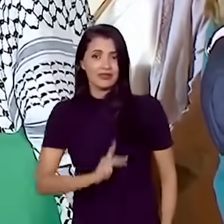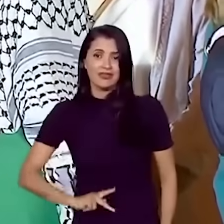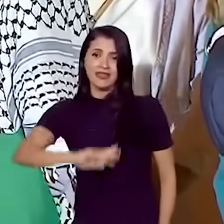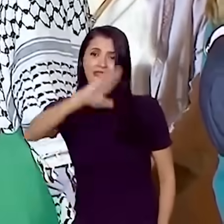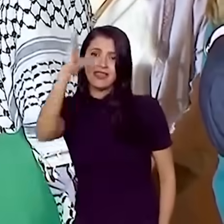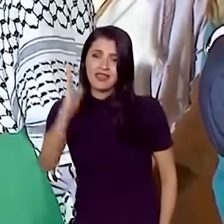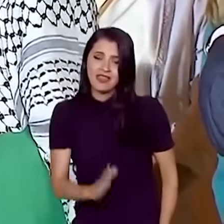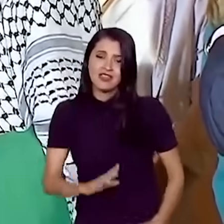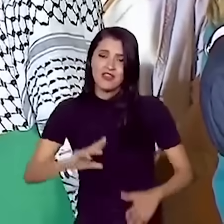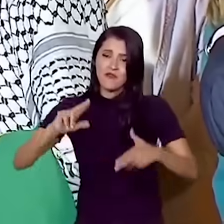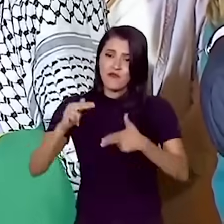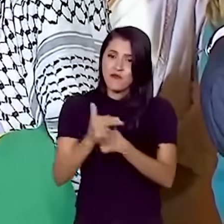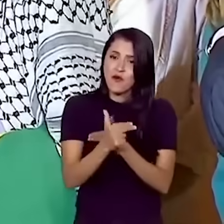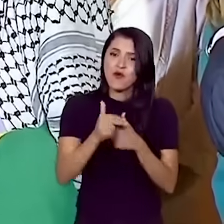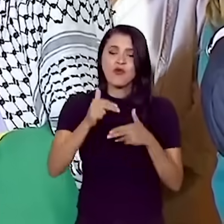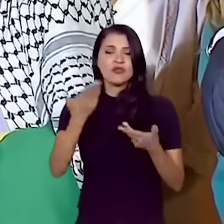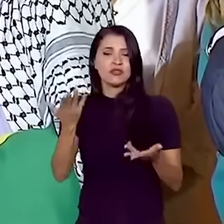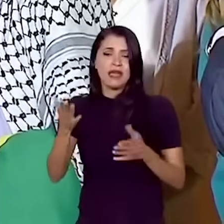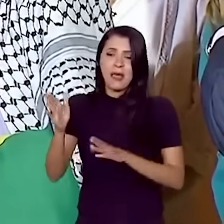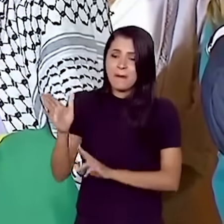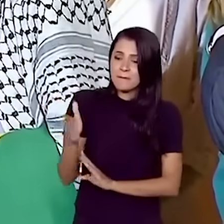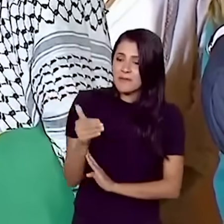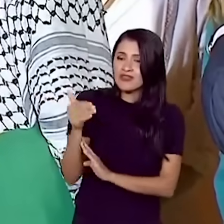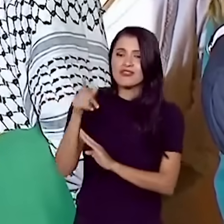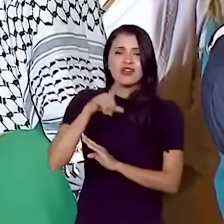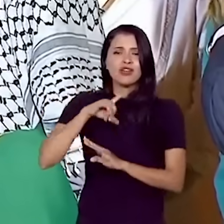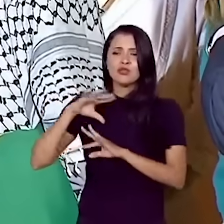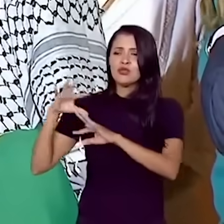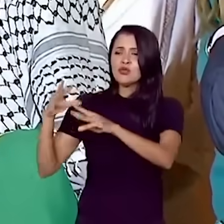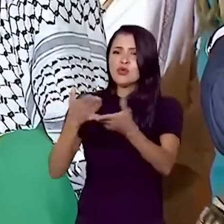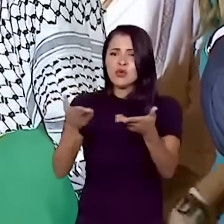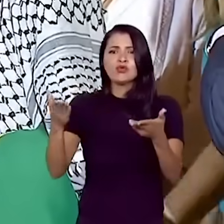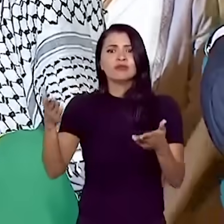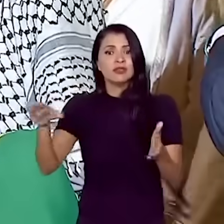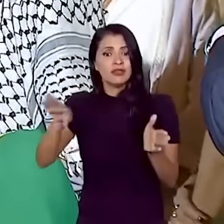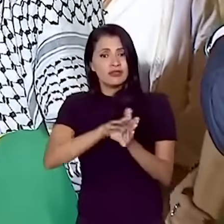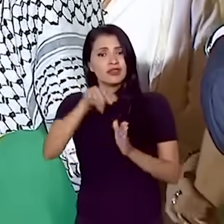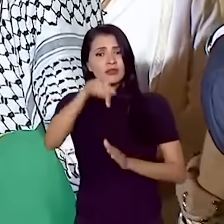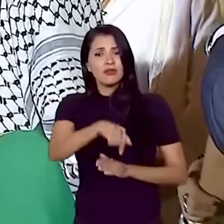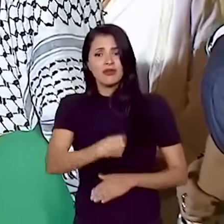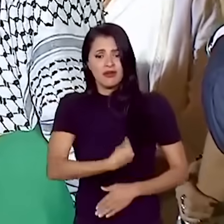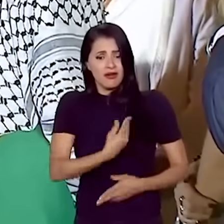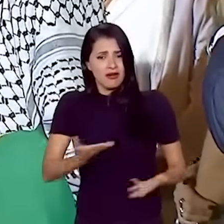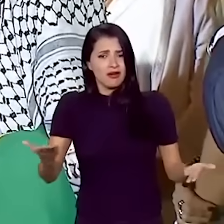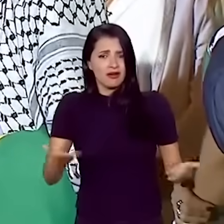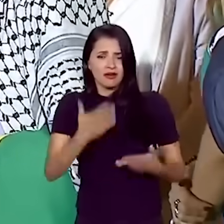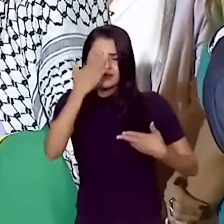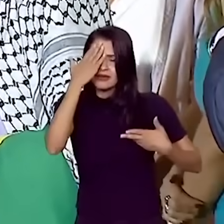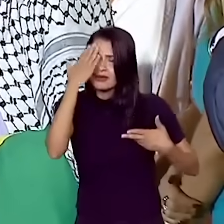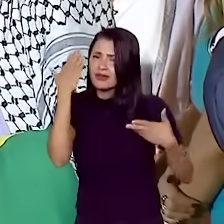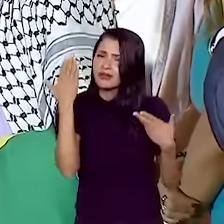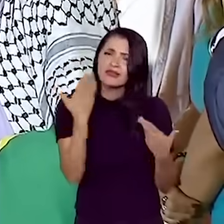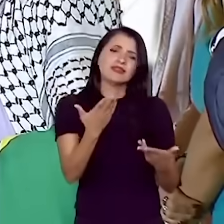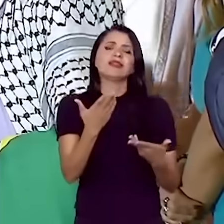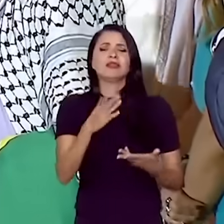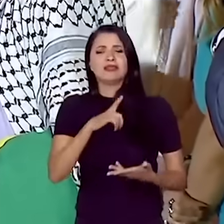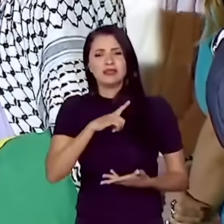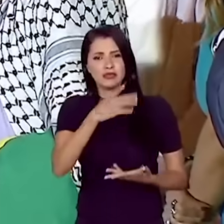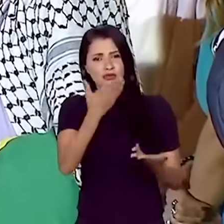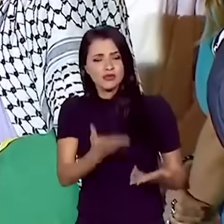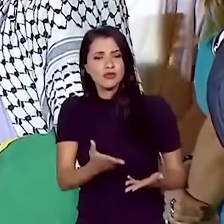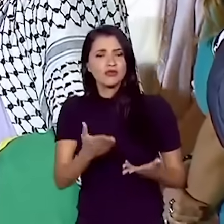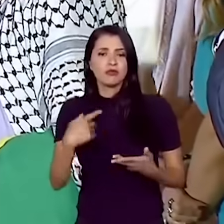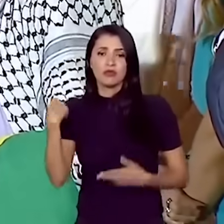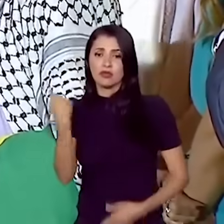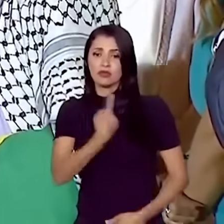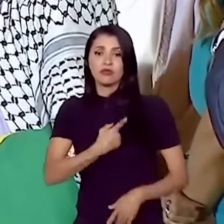Brasil, à Força Aérea, à Embaixada, a todos, a gente está aqui agora. Eu agradeço muito do fundo do meu coração e